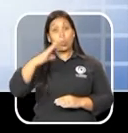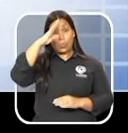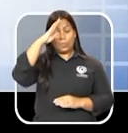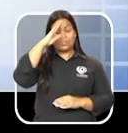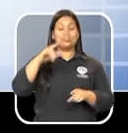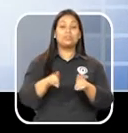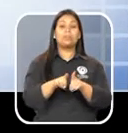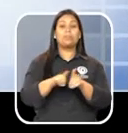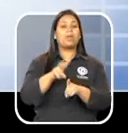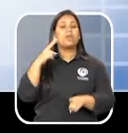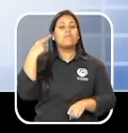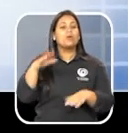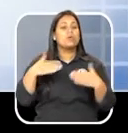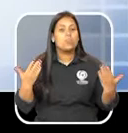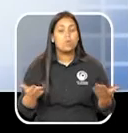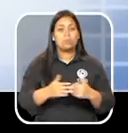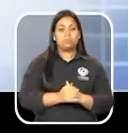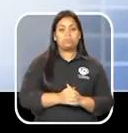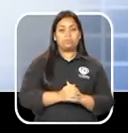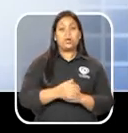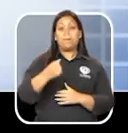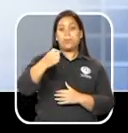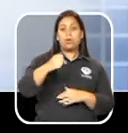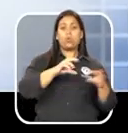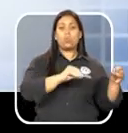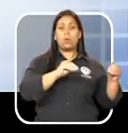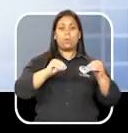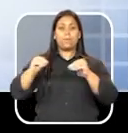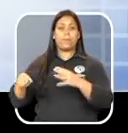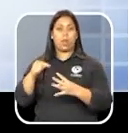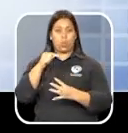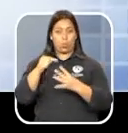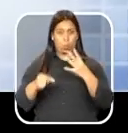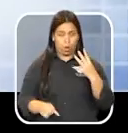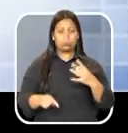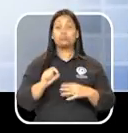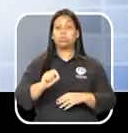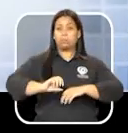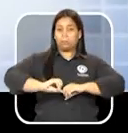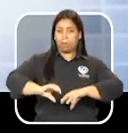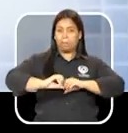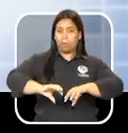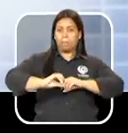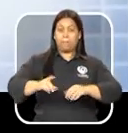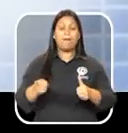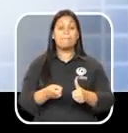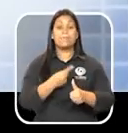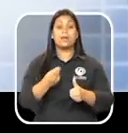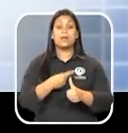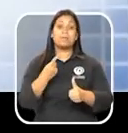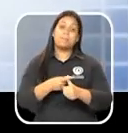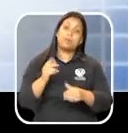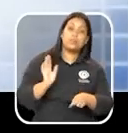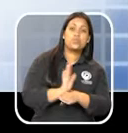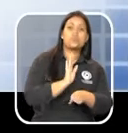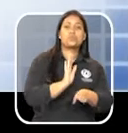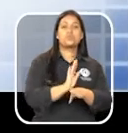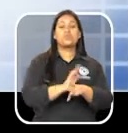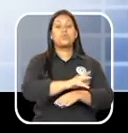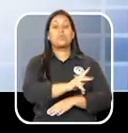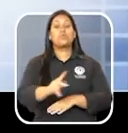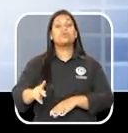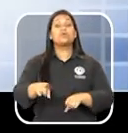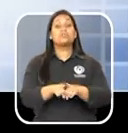O vereador Anderson Branco retirou por 4 sessões para tornar obrigatória a capacitação em noções básicas de primeiros